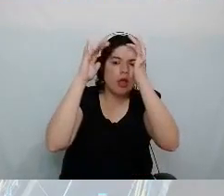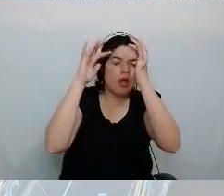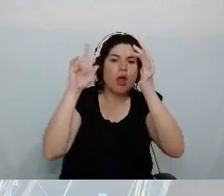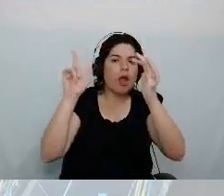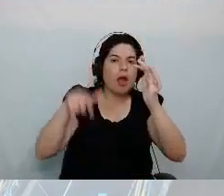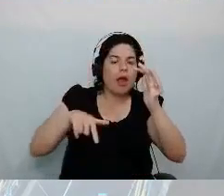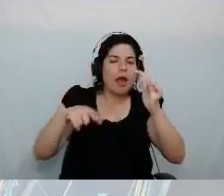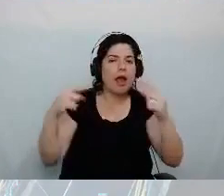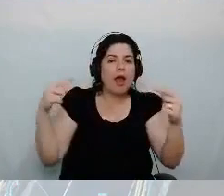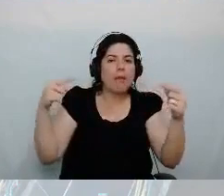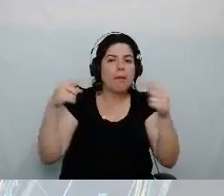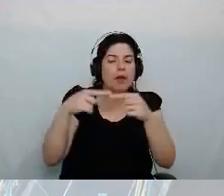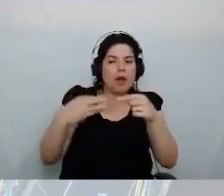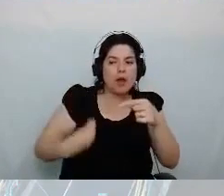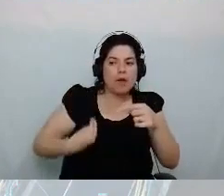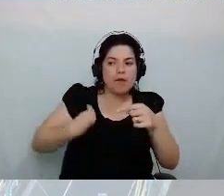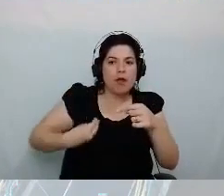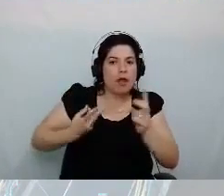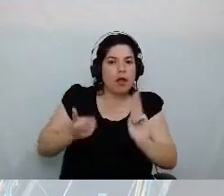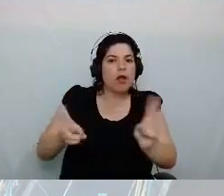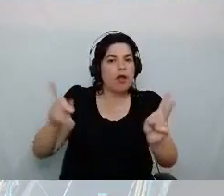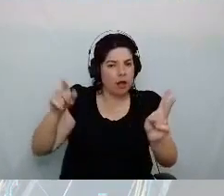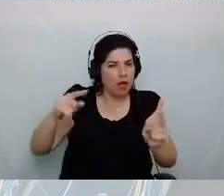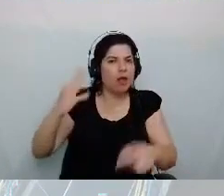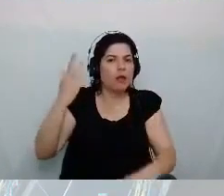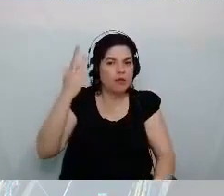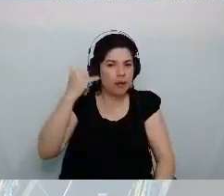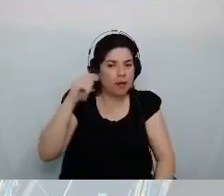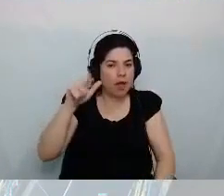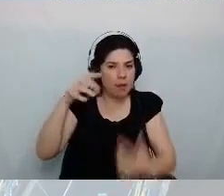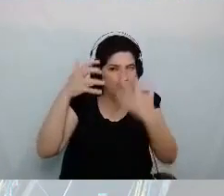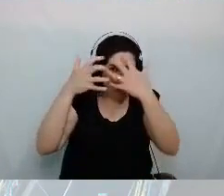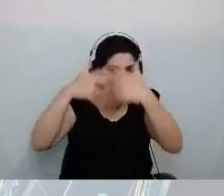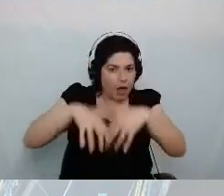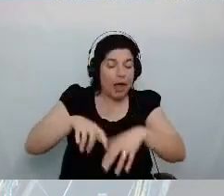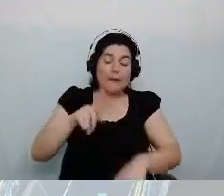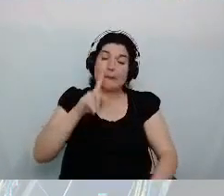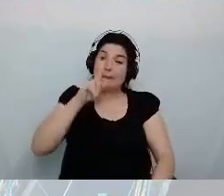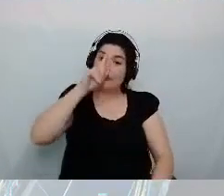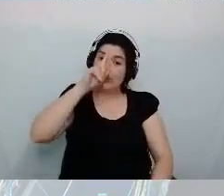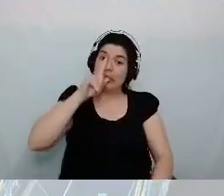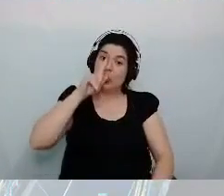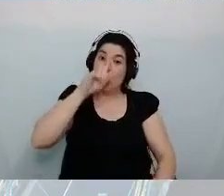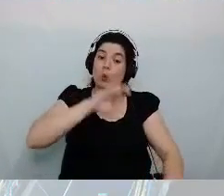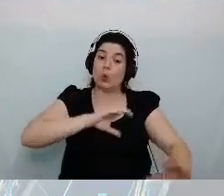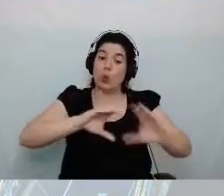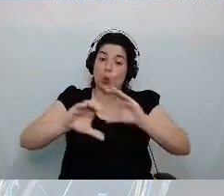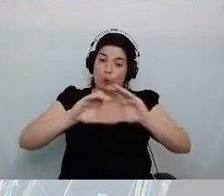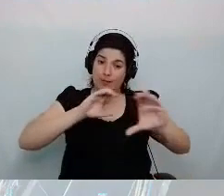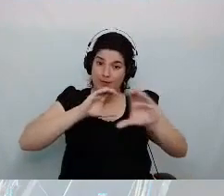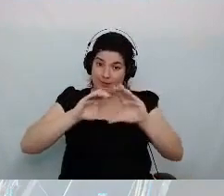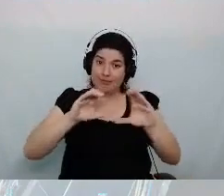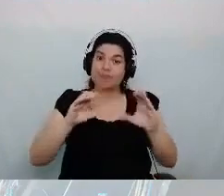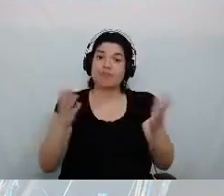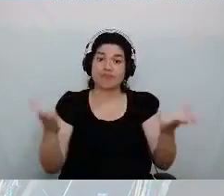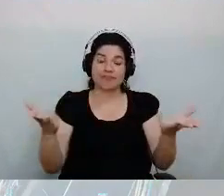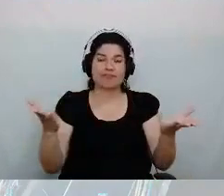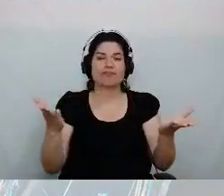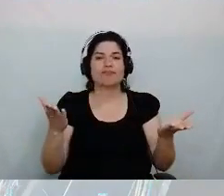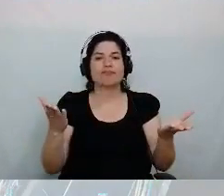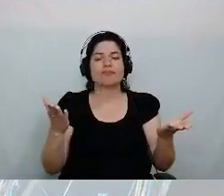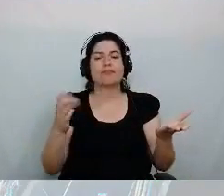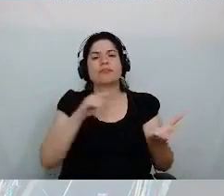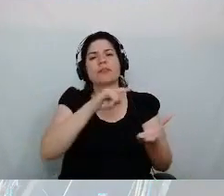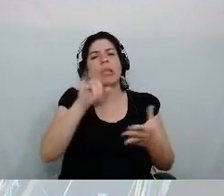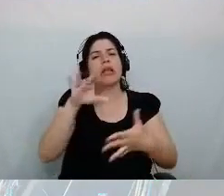a sobrevivência. Vocês têm noção do quão perigoso é isso para a comunicação? Quem aqui, como líder, já